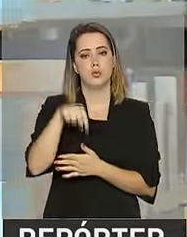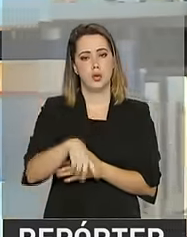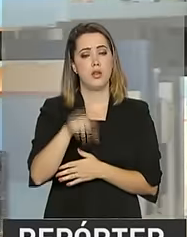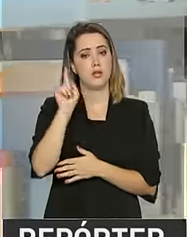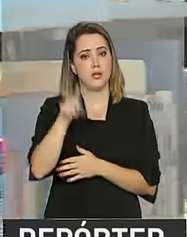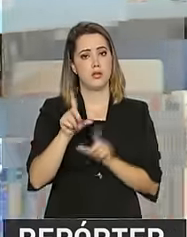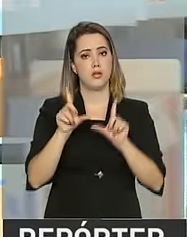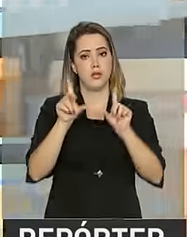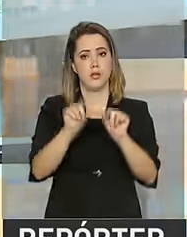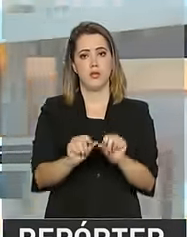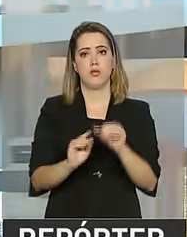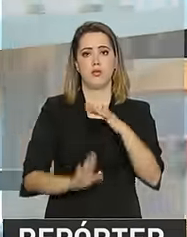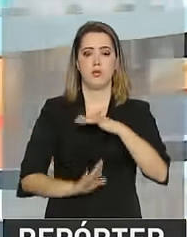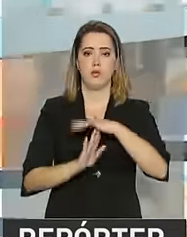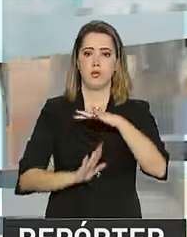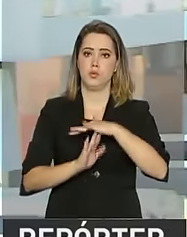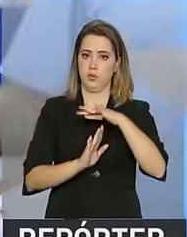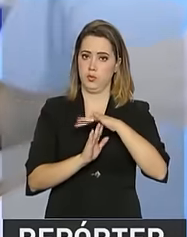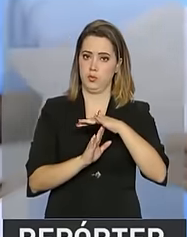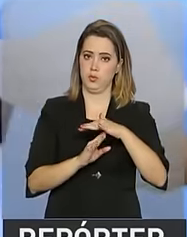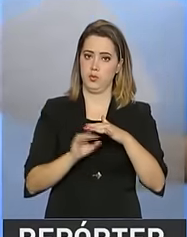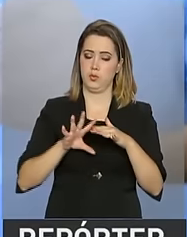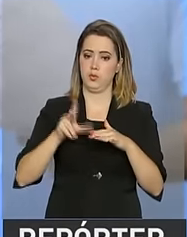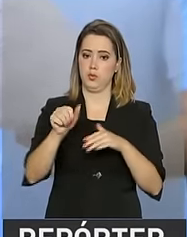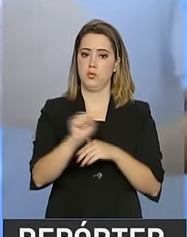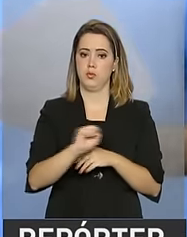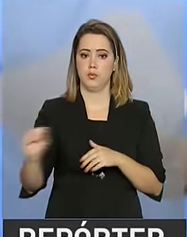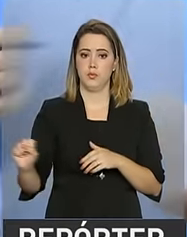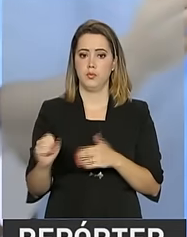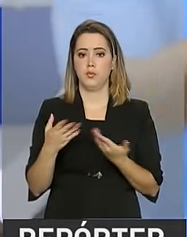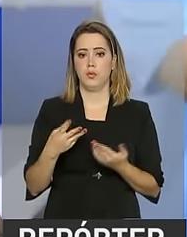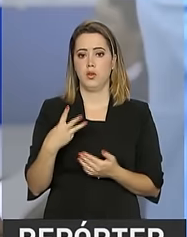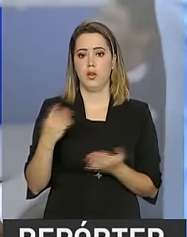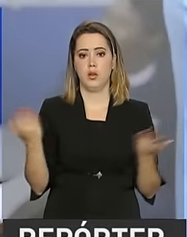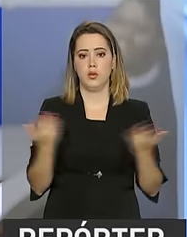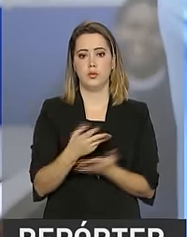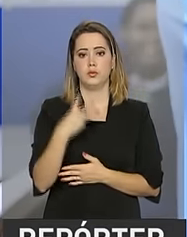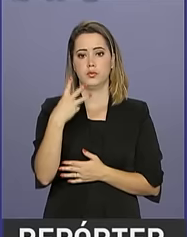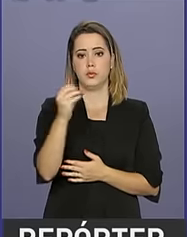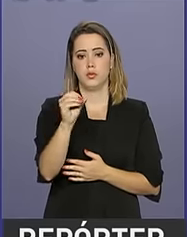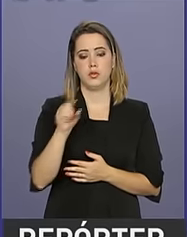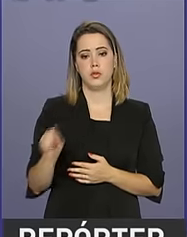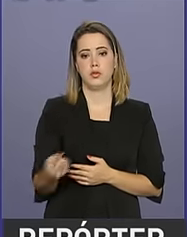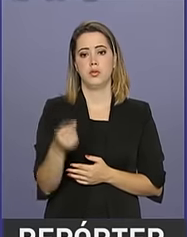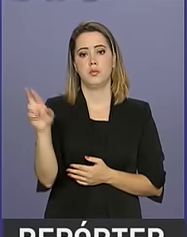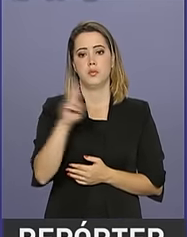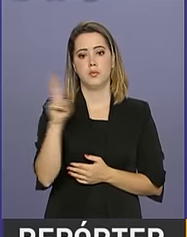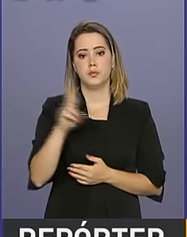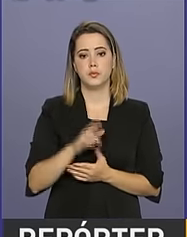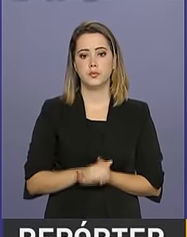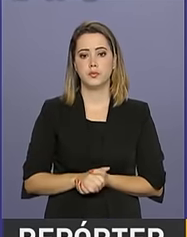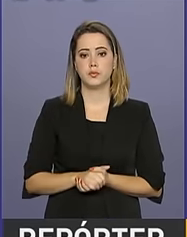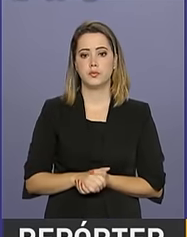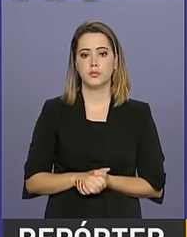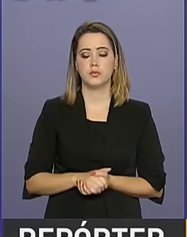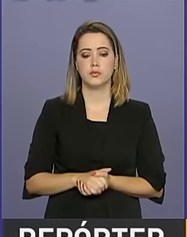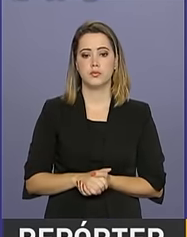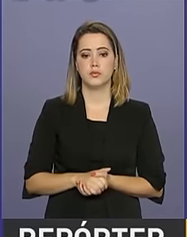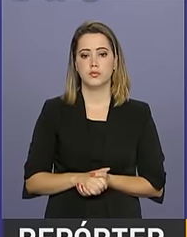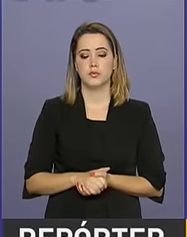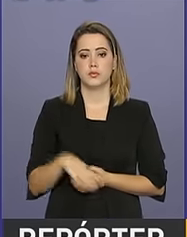a redução do teto de financiamento semestral que foi para R 30.000 então a gente fixa